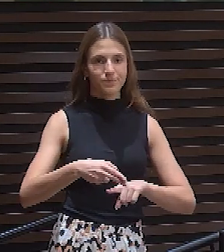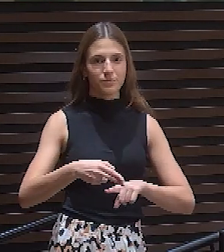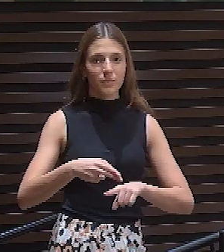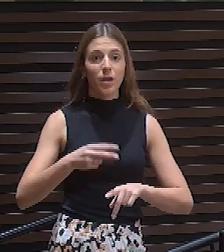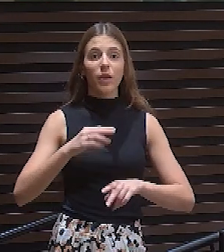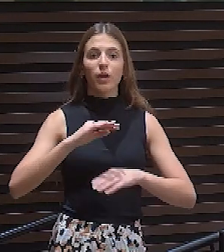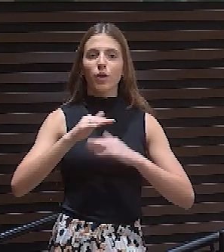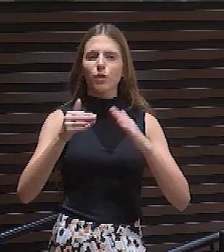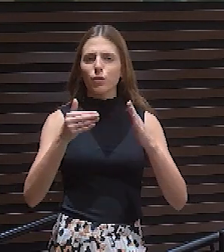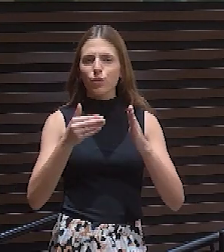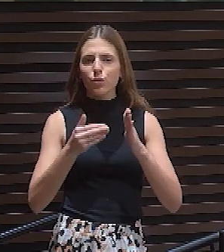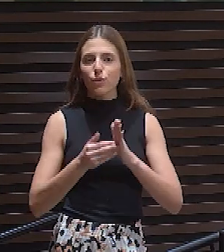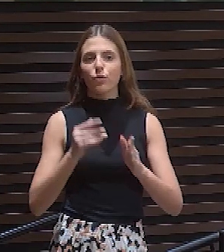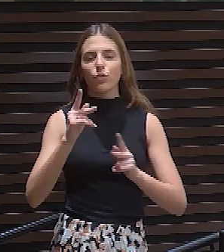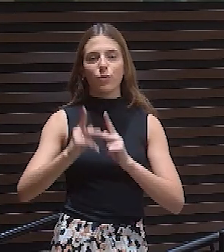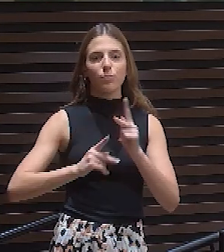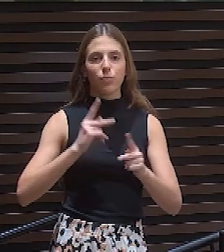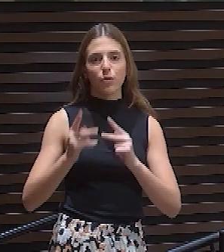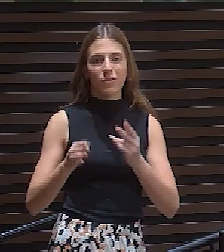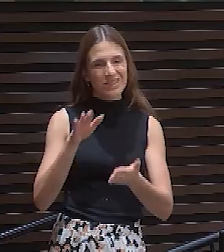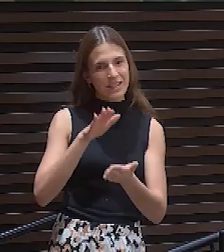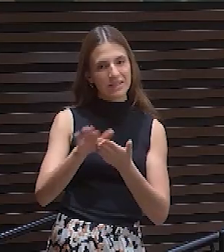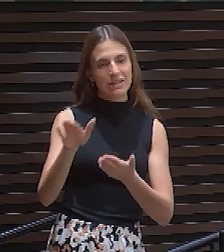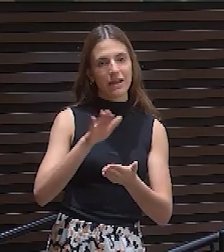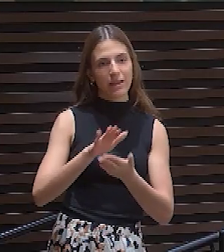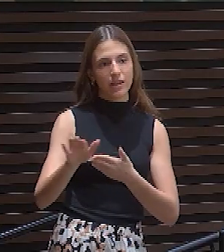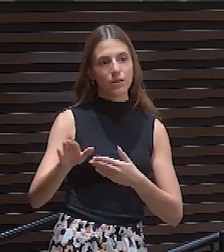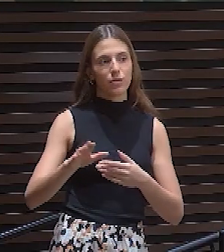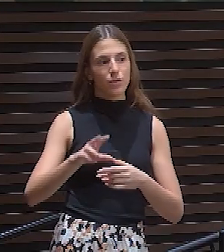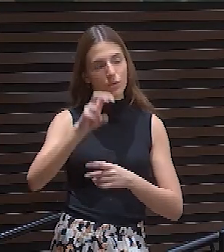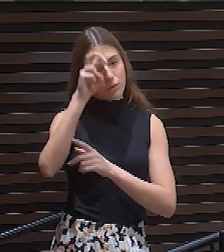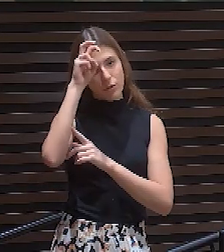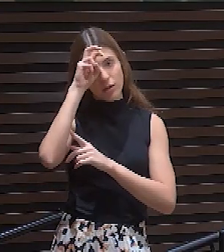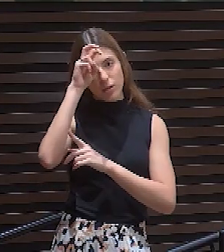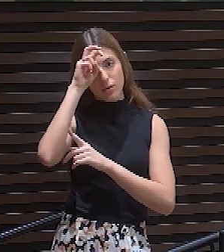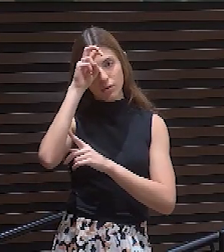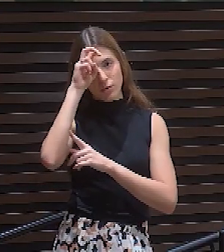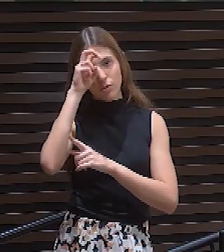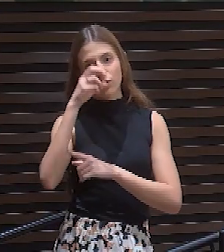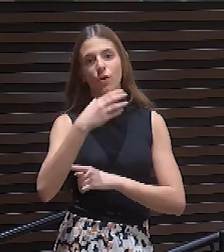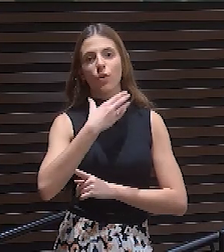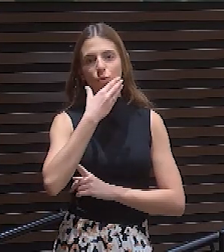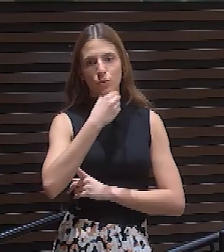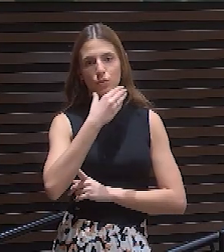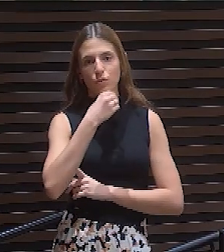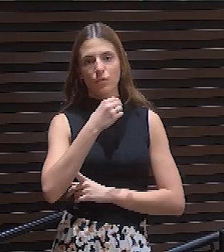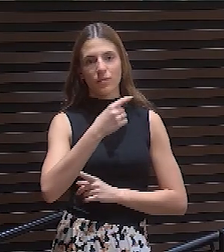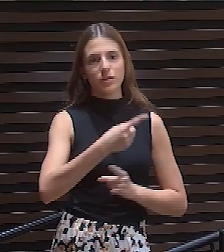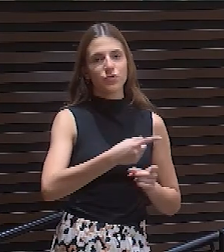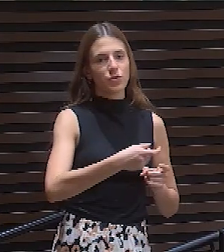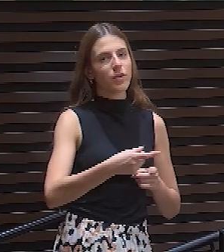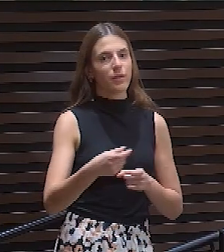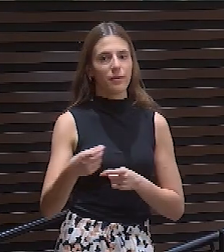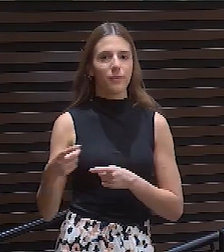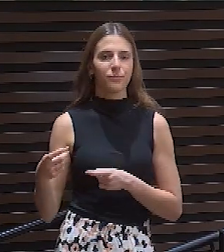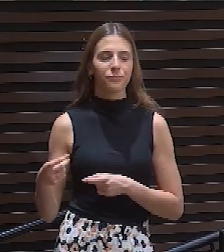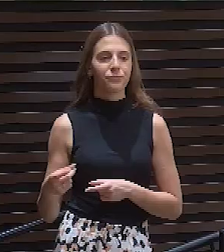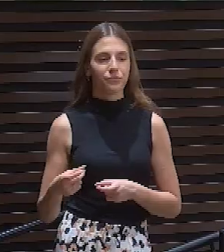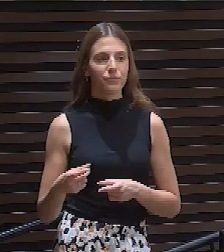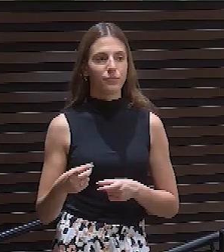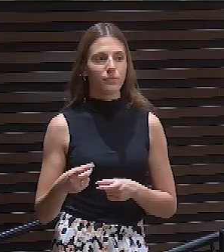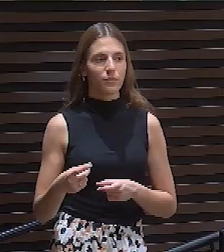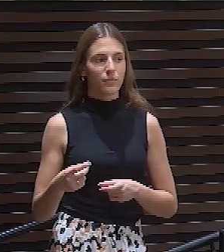do Egito, os homens, todos os homens de guerra, eram